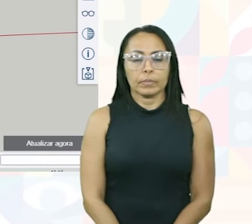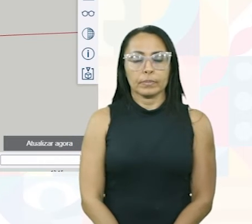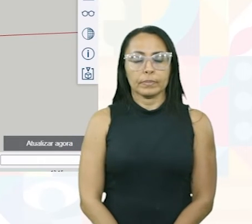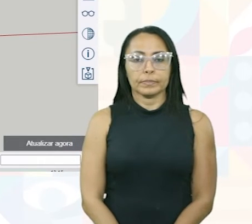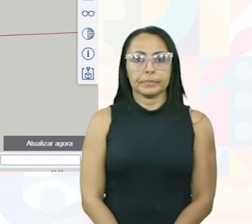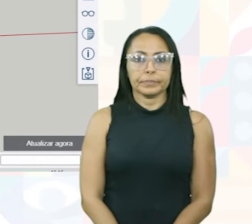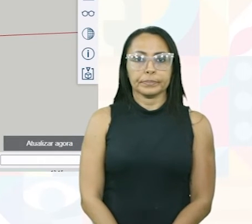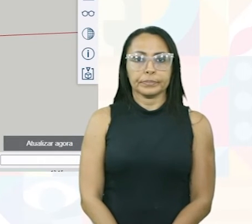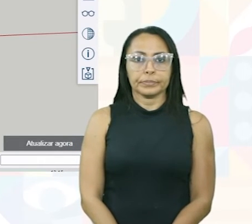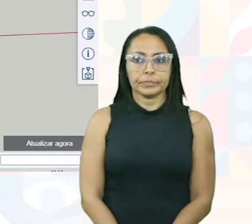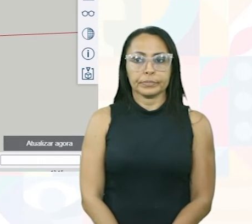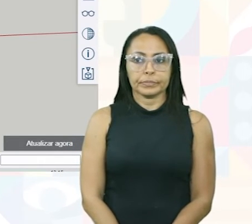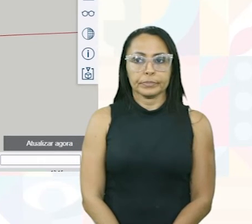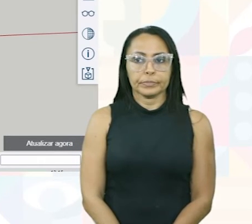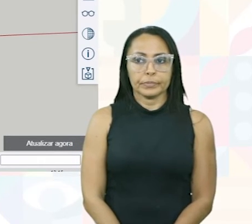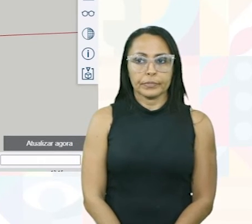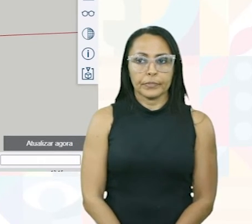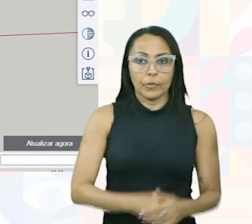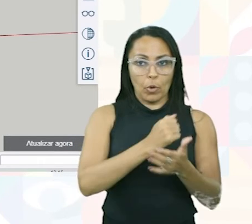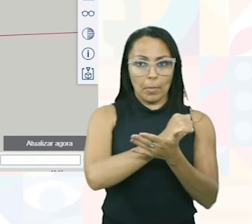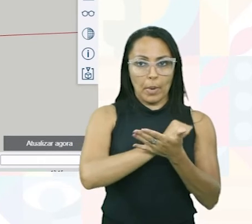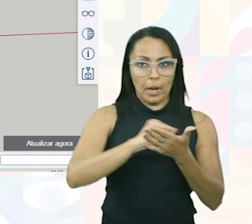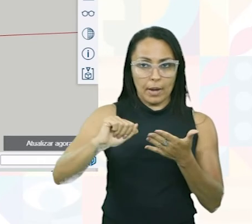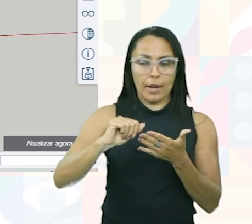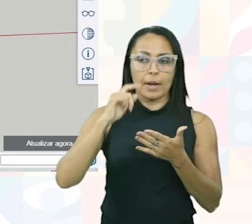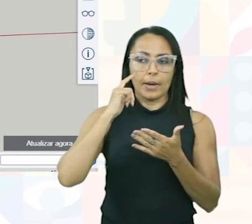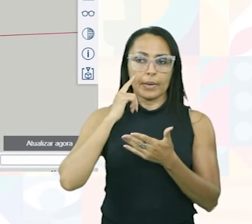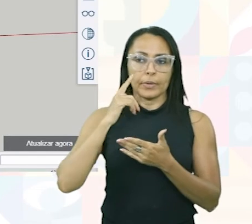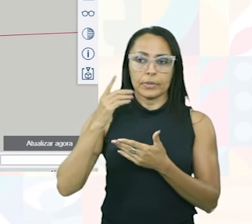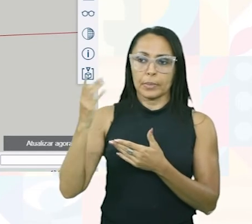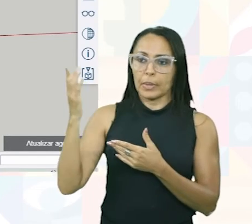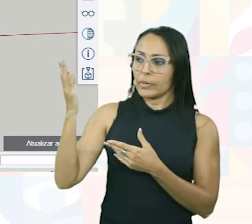Vou apagar essa parte.